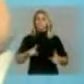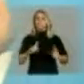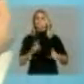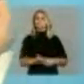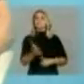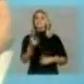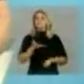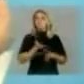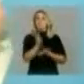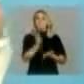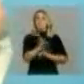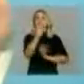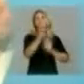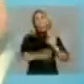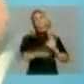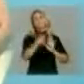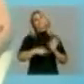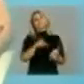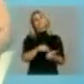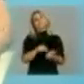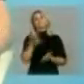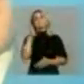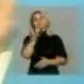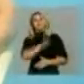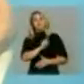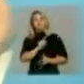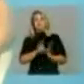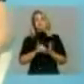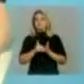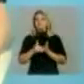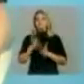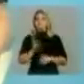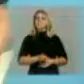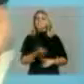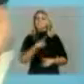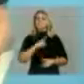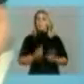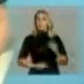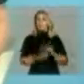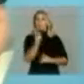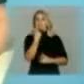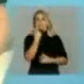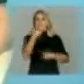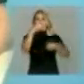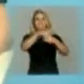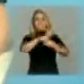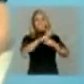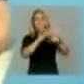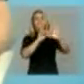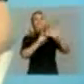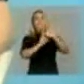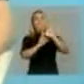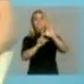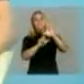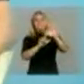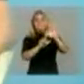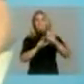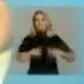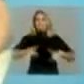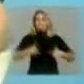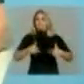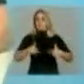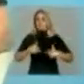foram aprovados. E, e ela conseguia, a maioria das vezes, unanimidade dentro da Assembleia. Ela tinha, né? Então, ela brigava, assim,